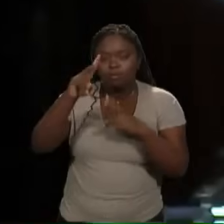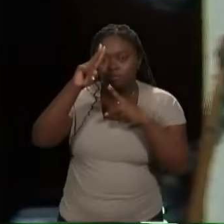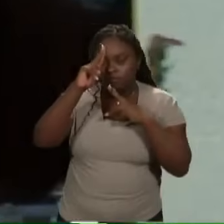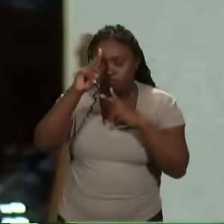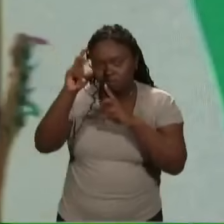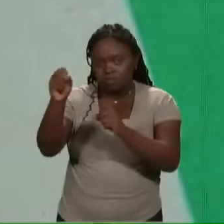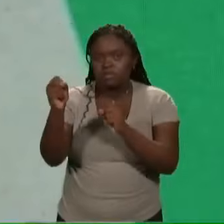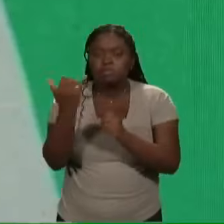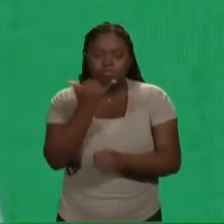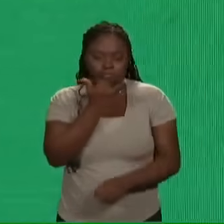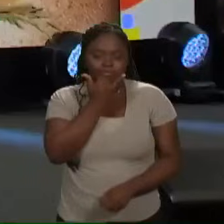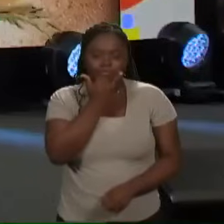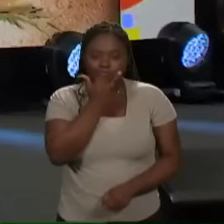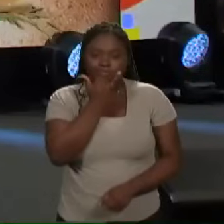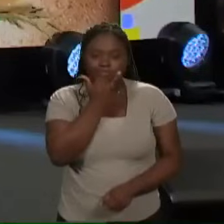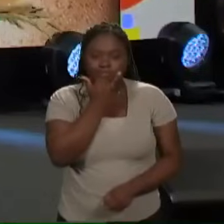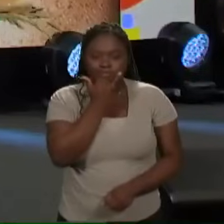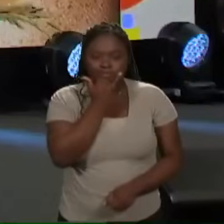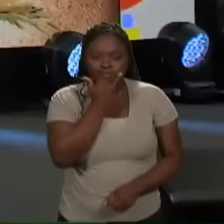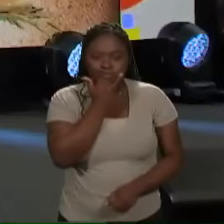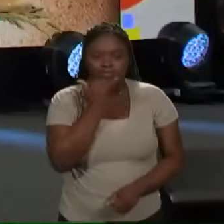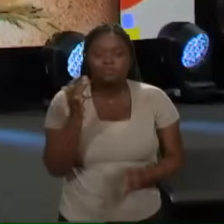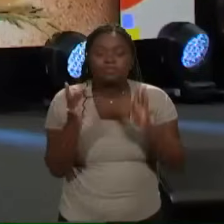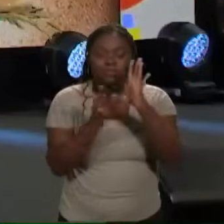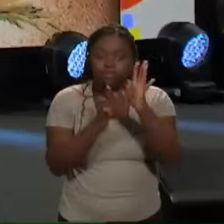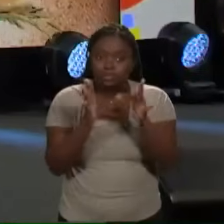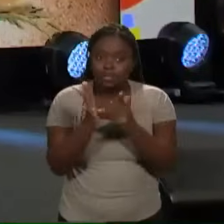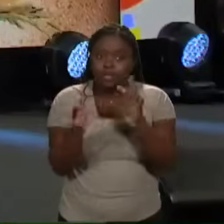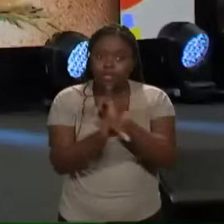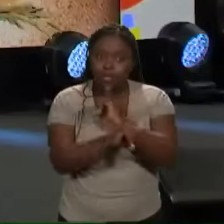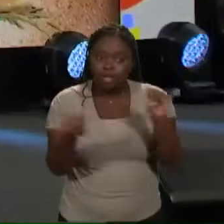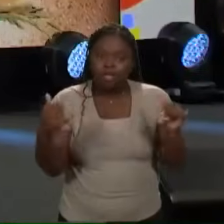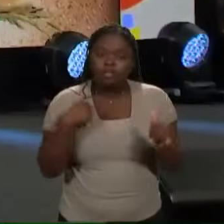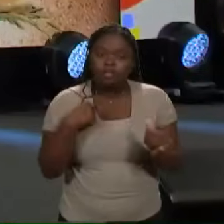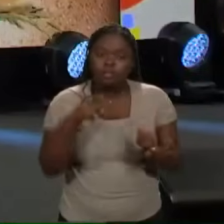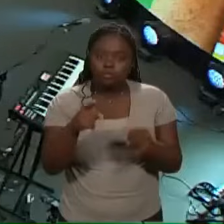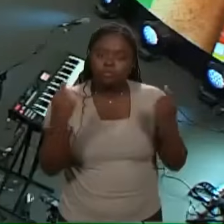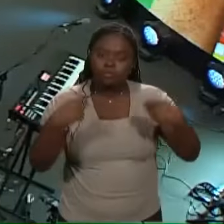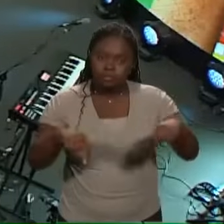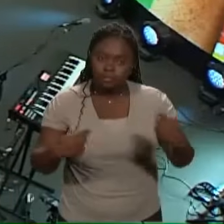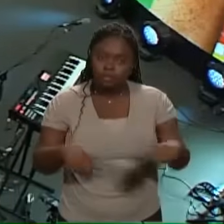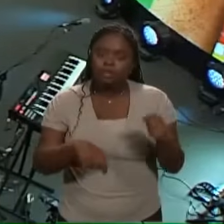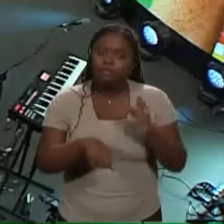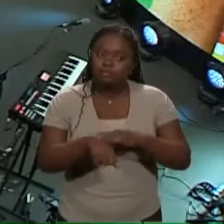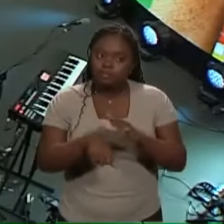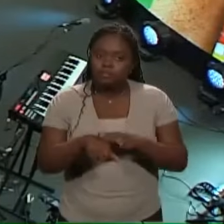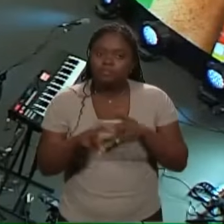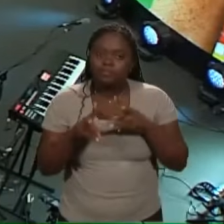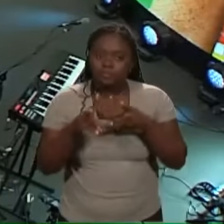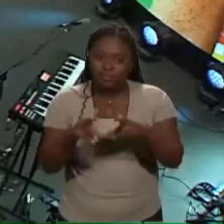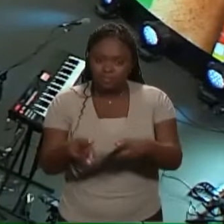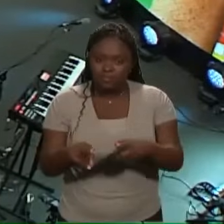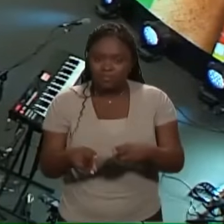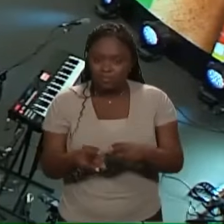para perdoar. Jesus está dizendo que eu e você temos que fazer o mesmo.